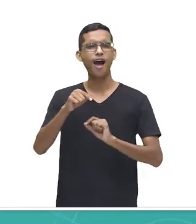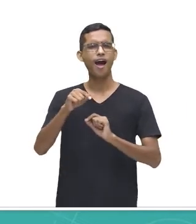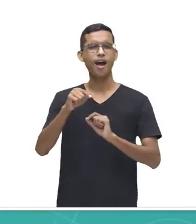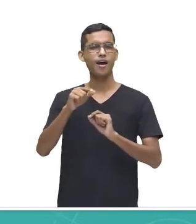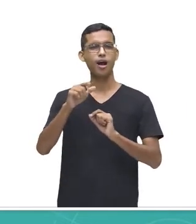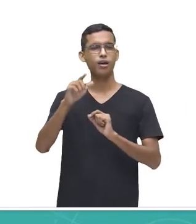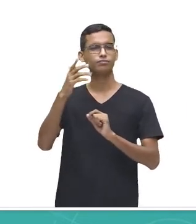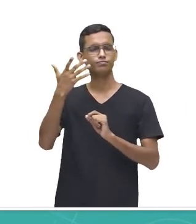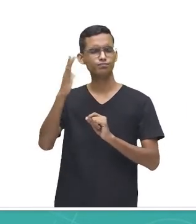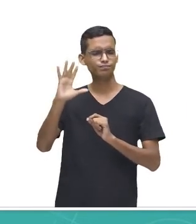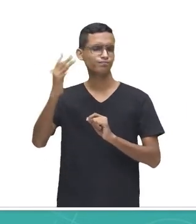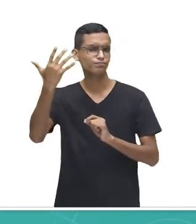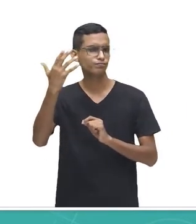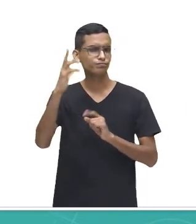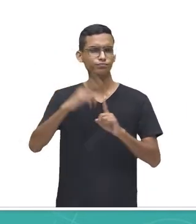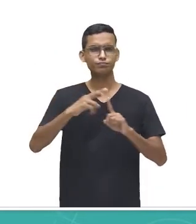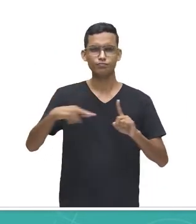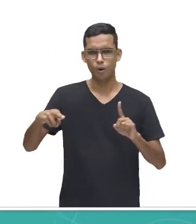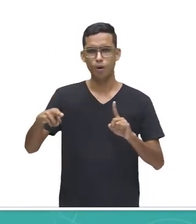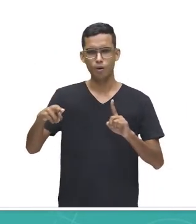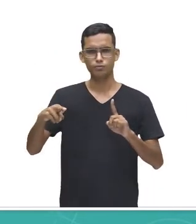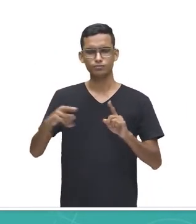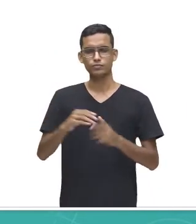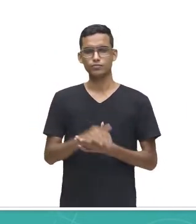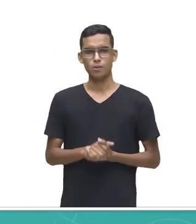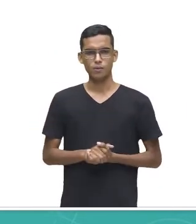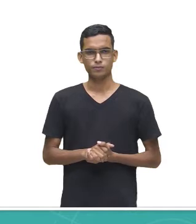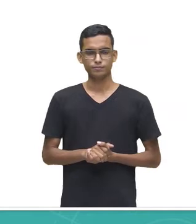nós estudarmos o fenômeno religioso,